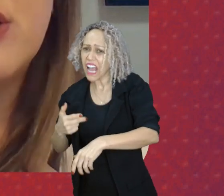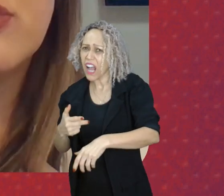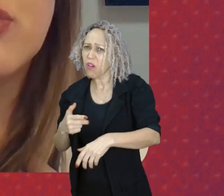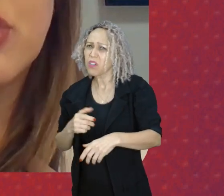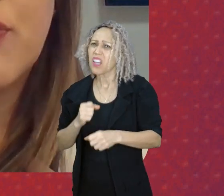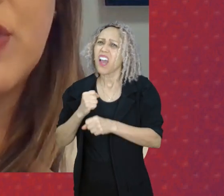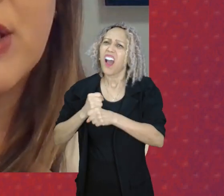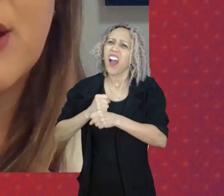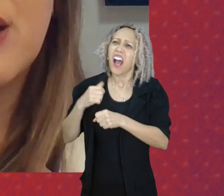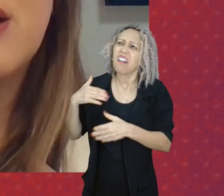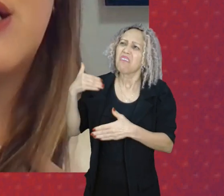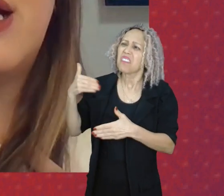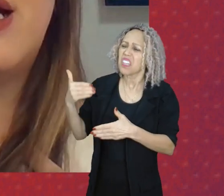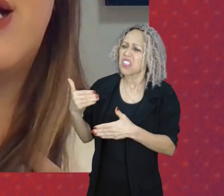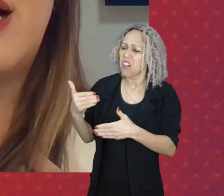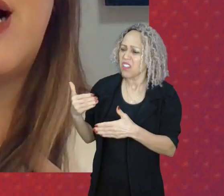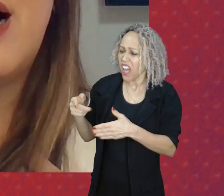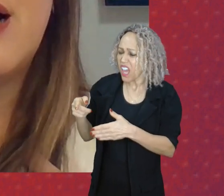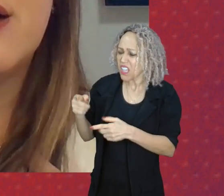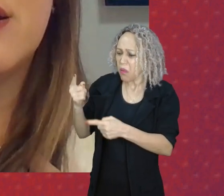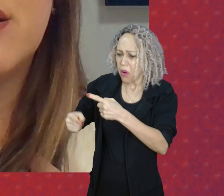direitos, isso justifica